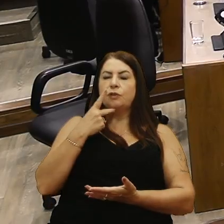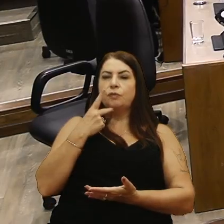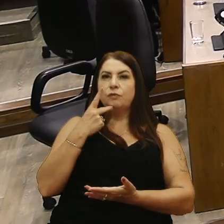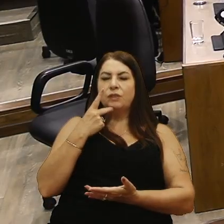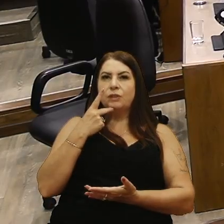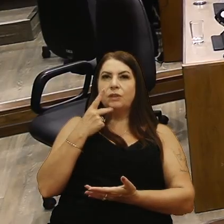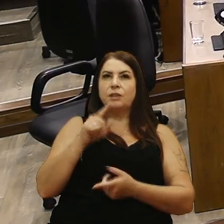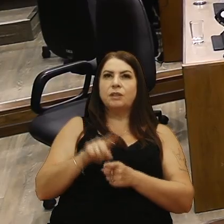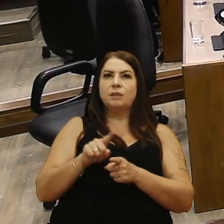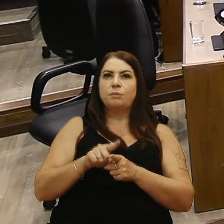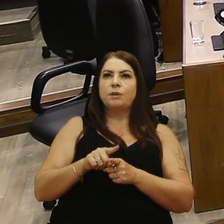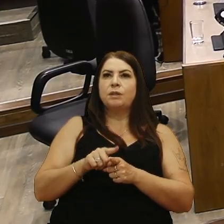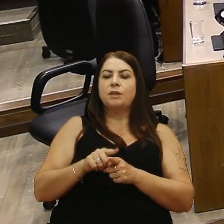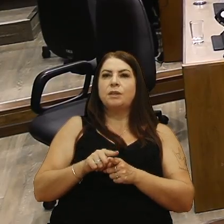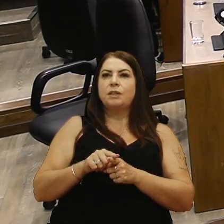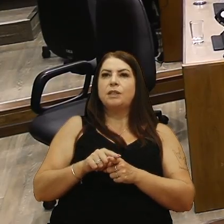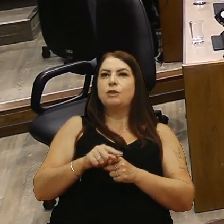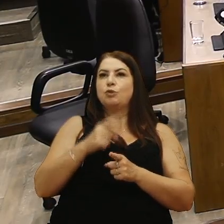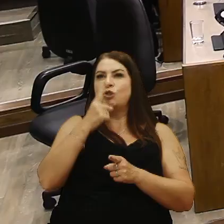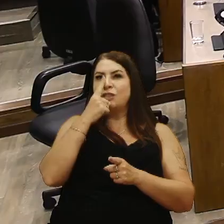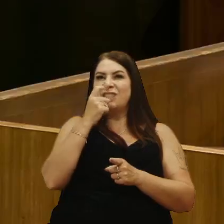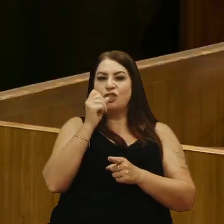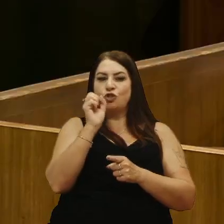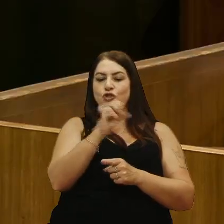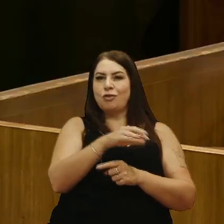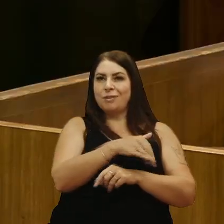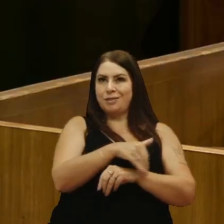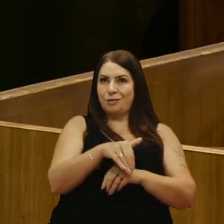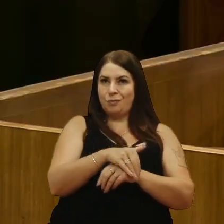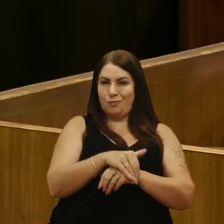da Codeca com os lixões.